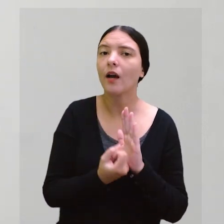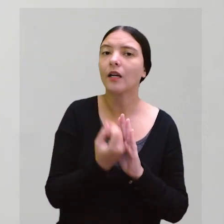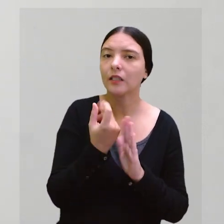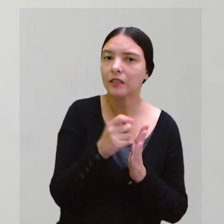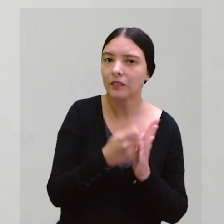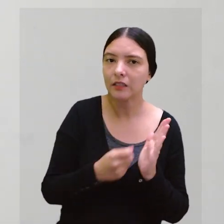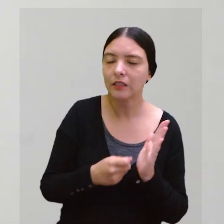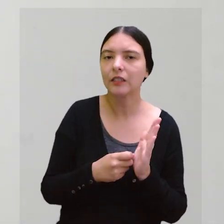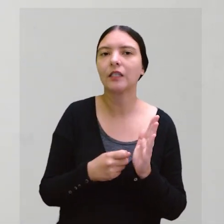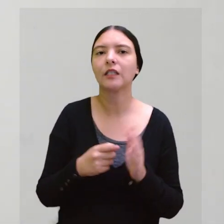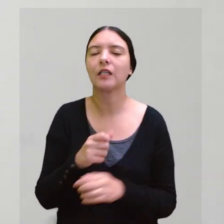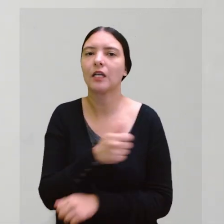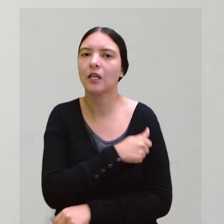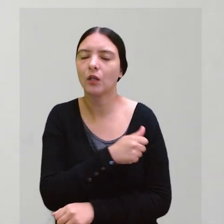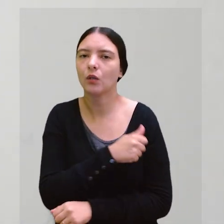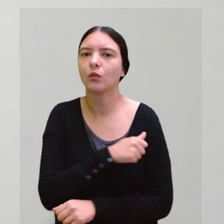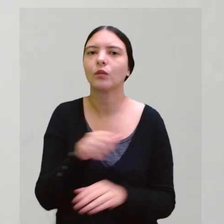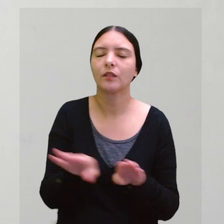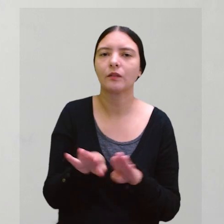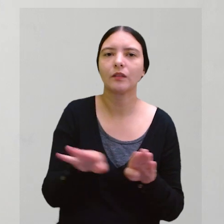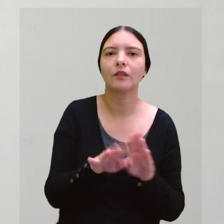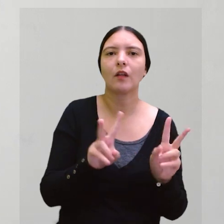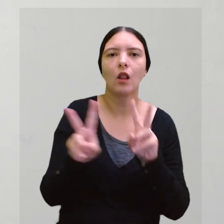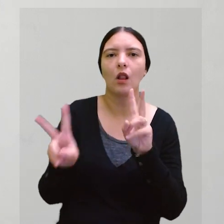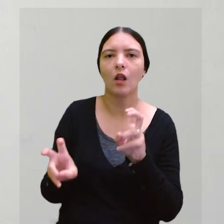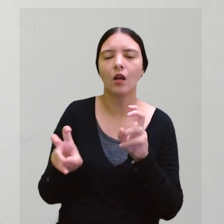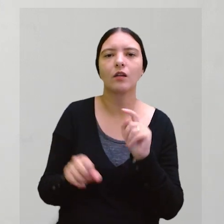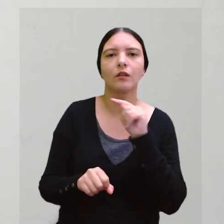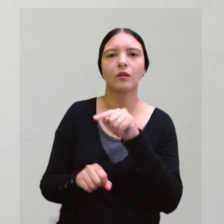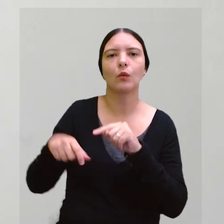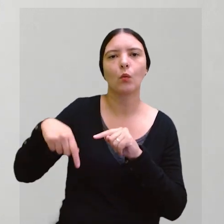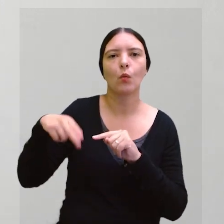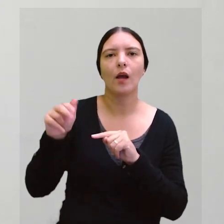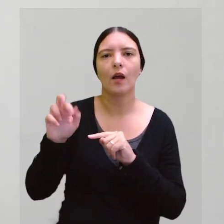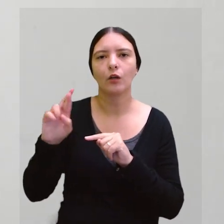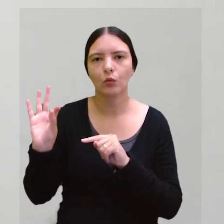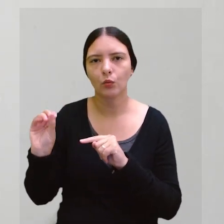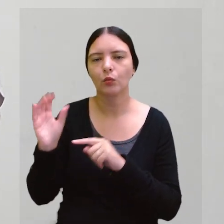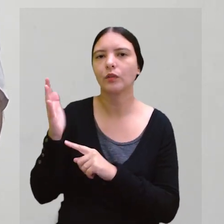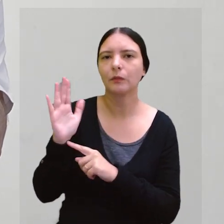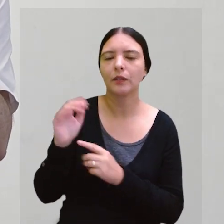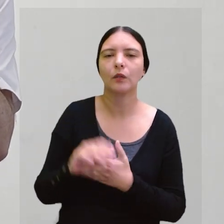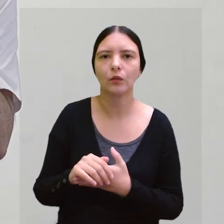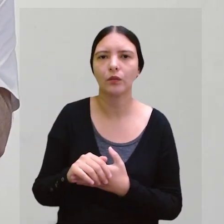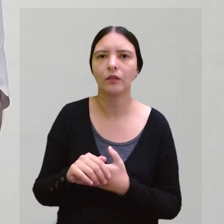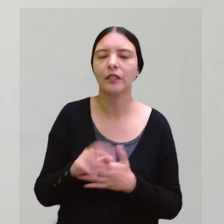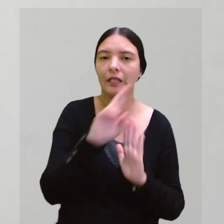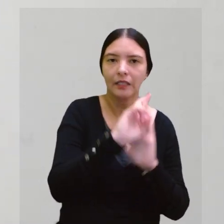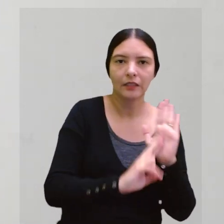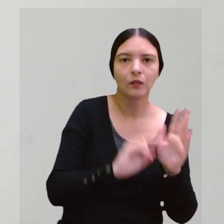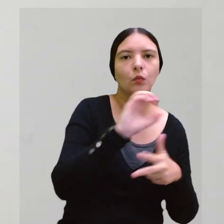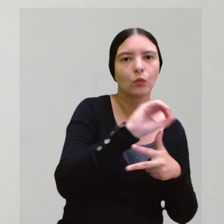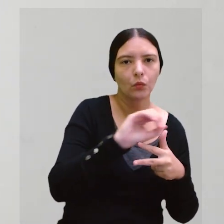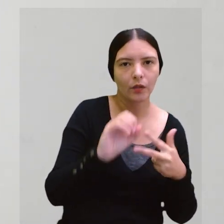de uma redação nota 1000 que citava sim. Quarto de Despejo. Então, os alunos leram uma redação do Enem, em que